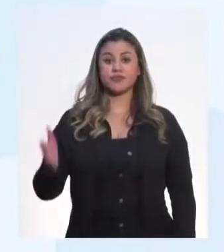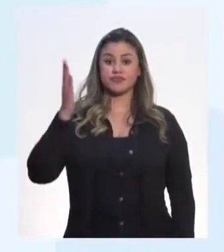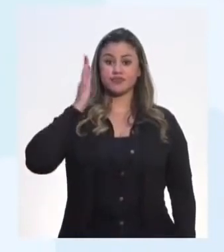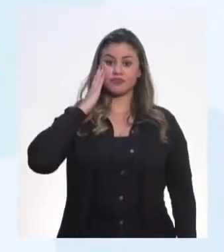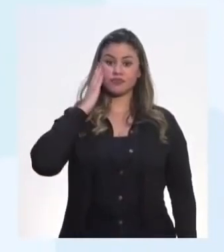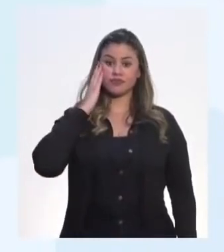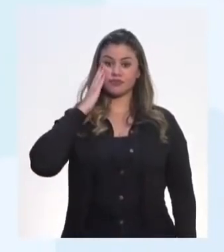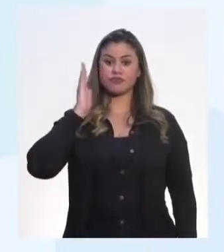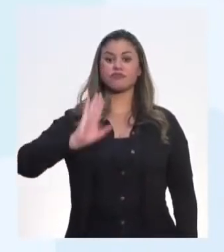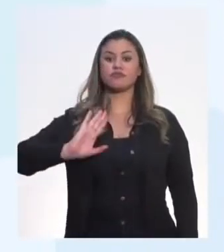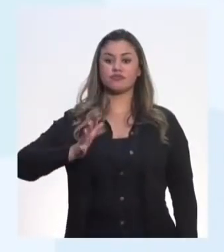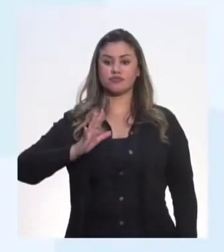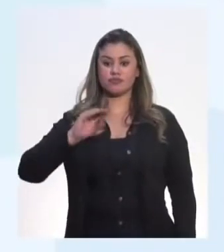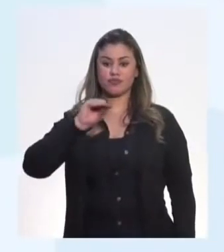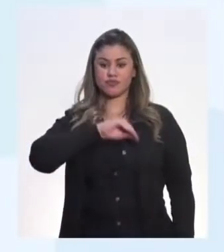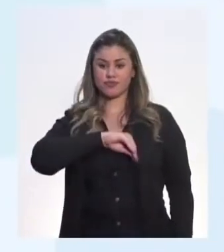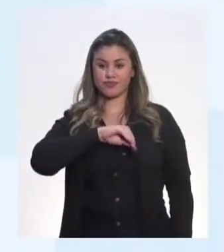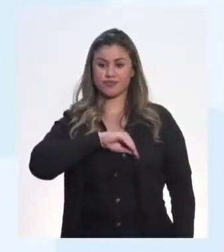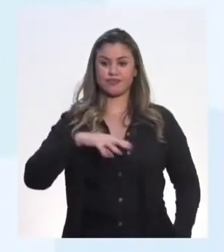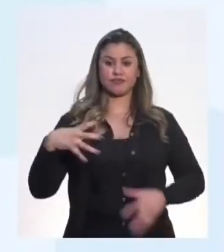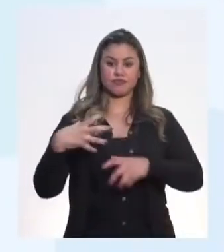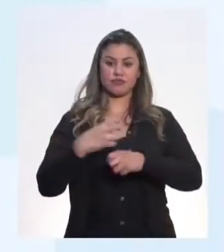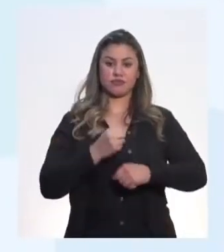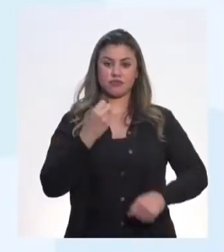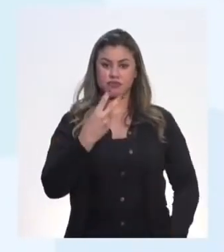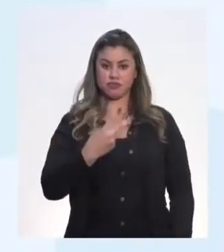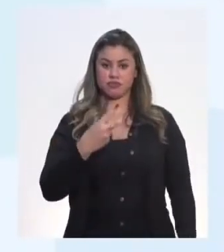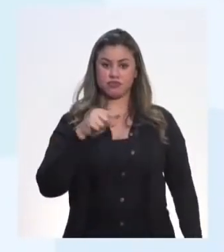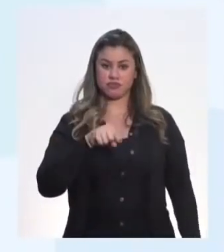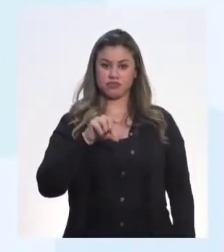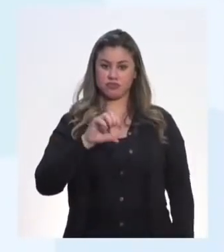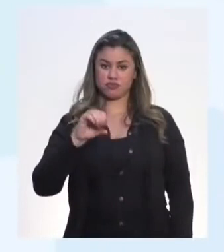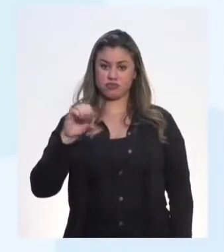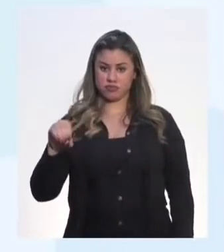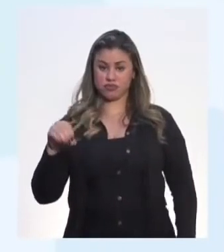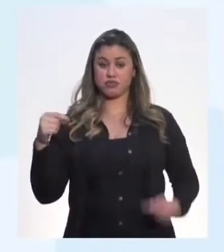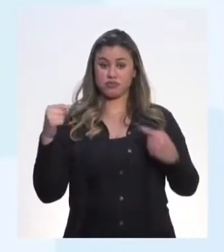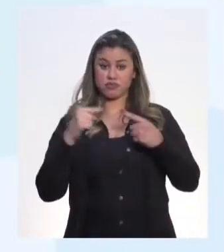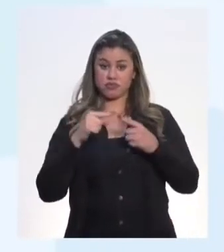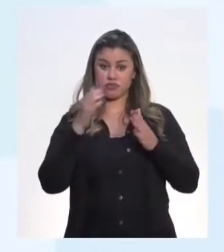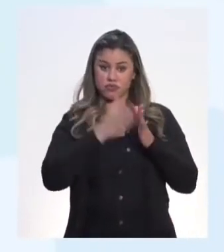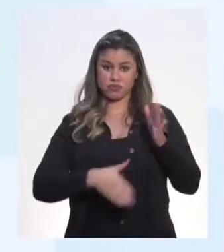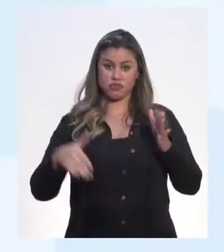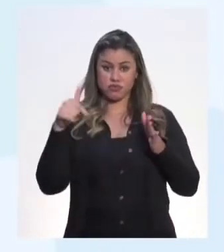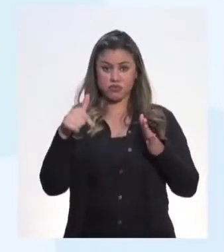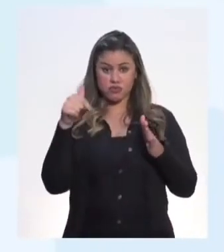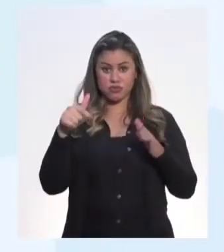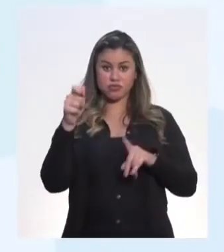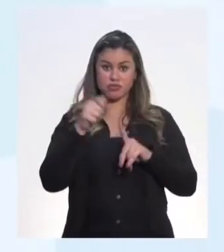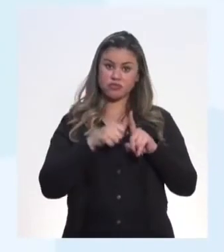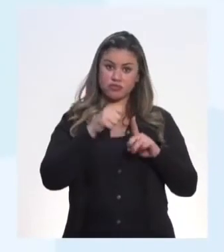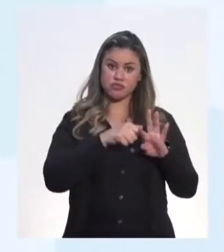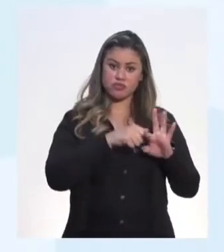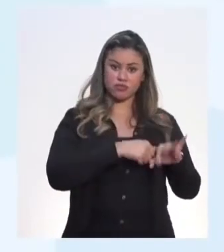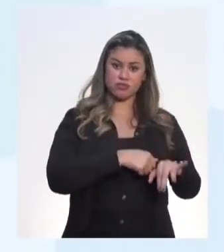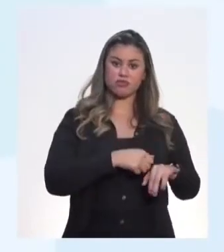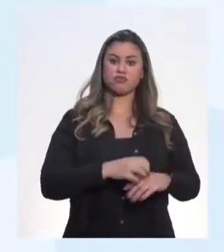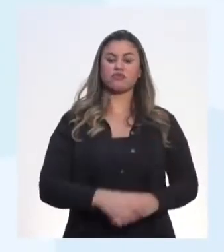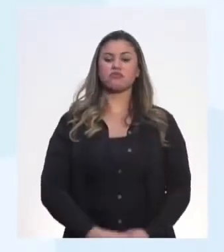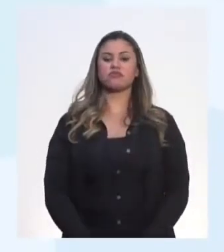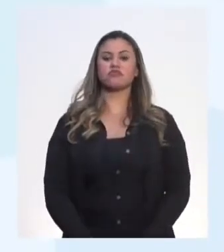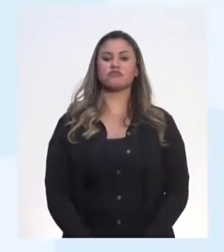foi r$ 2500 durante sete meses que que eu vou fazer